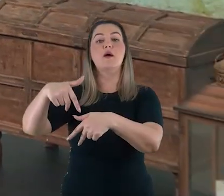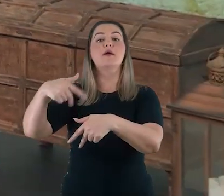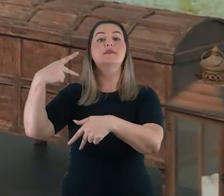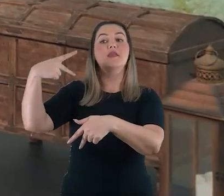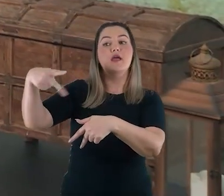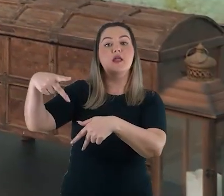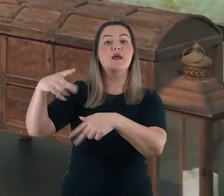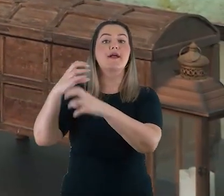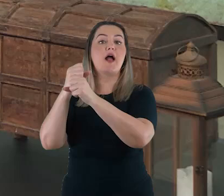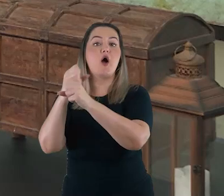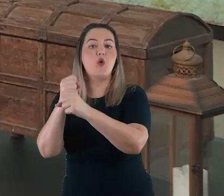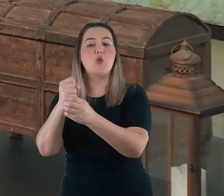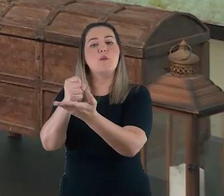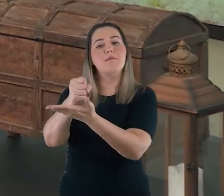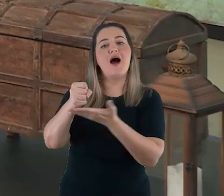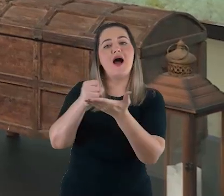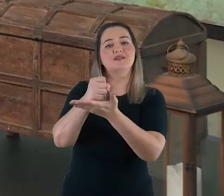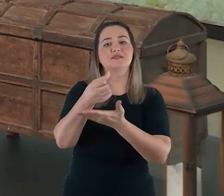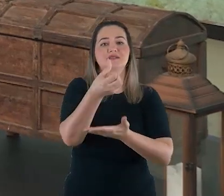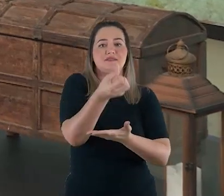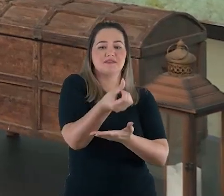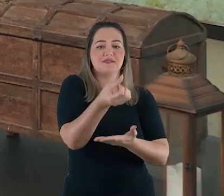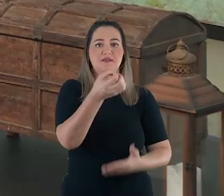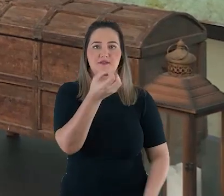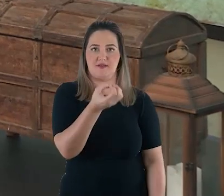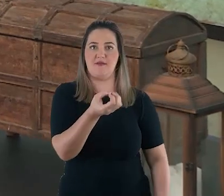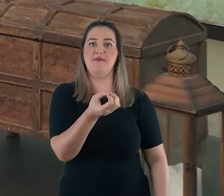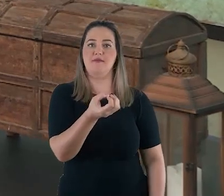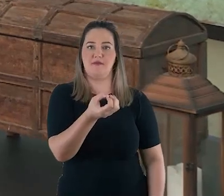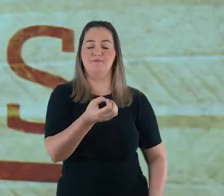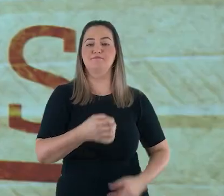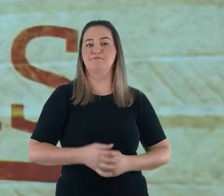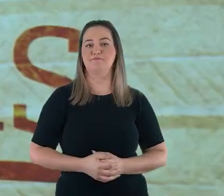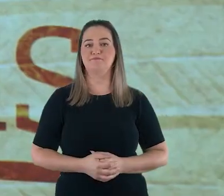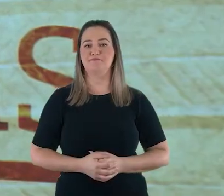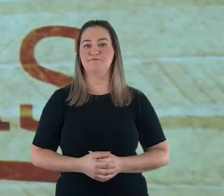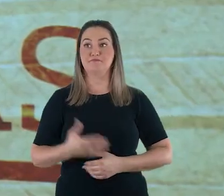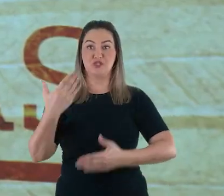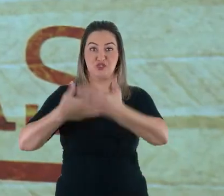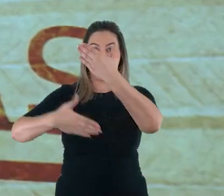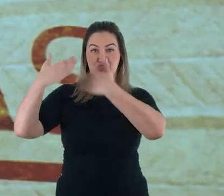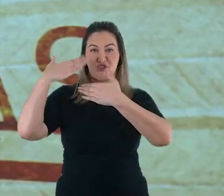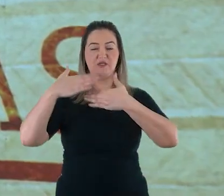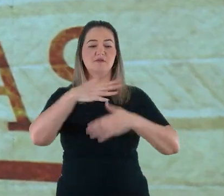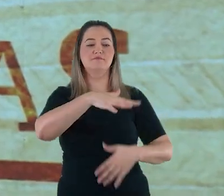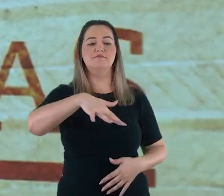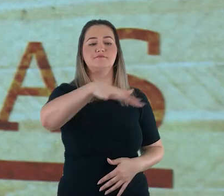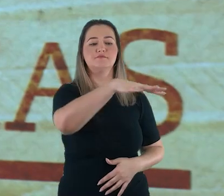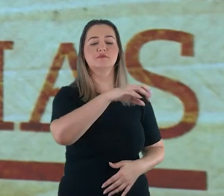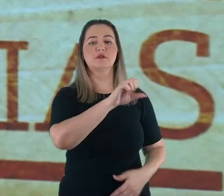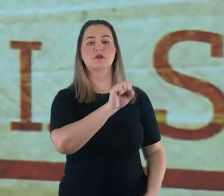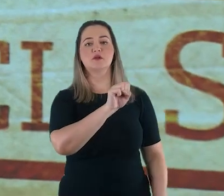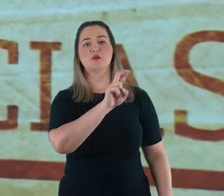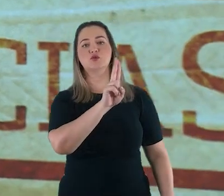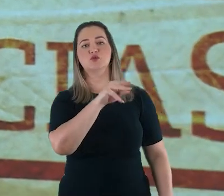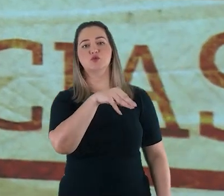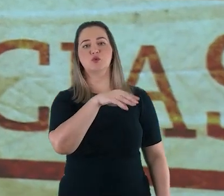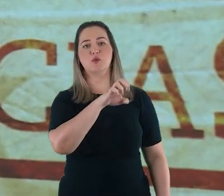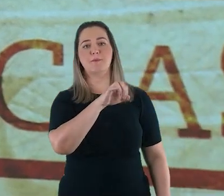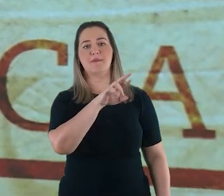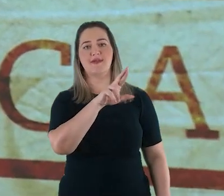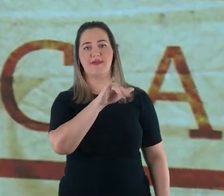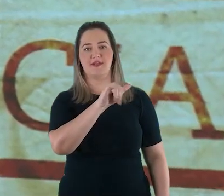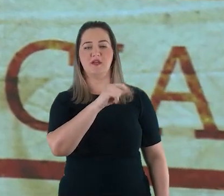seja, a base, como eu falei, é sexagesimal. Na antiga civilização da Suméria, utilizavam-se também